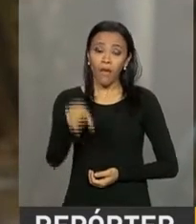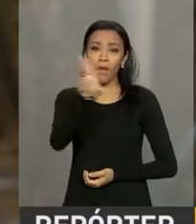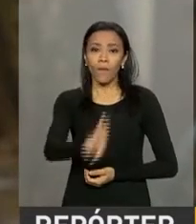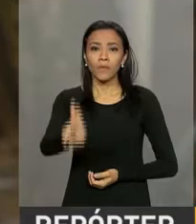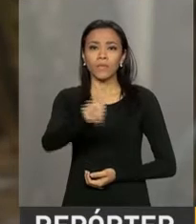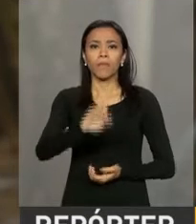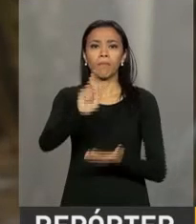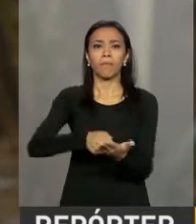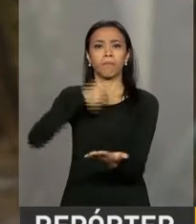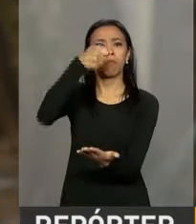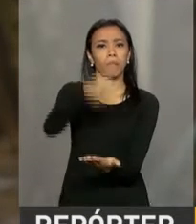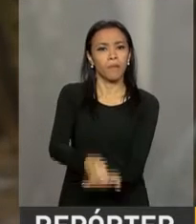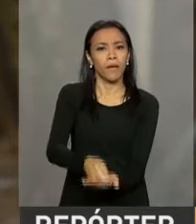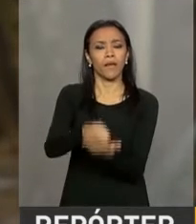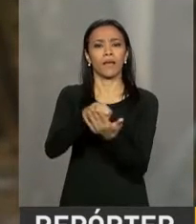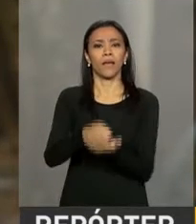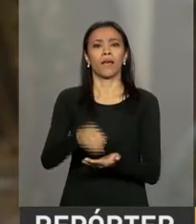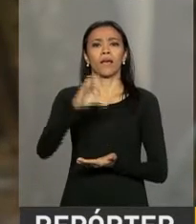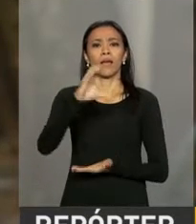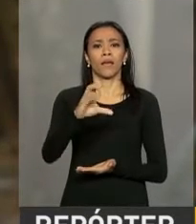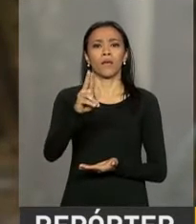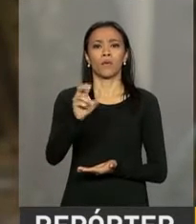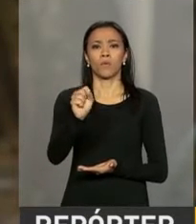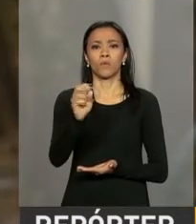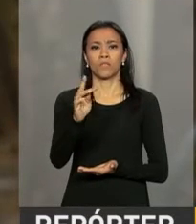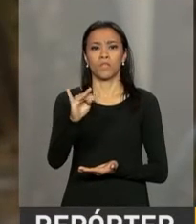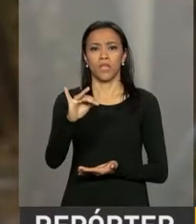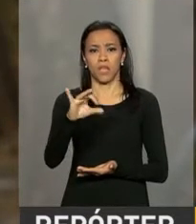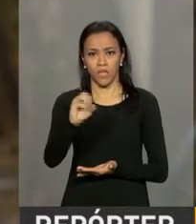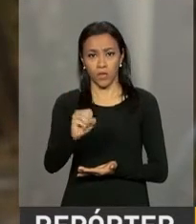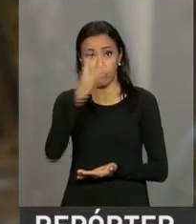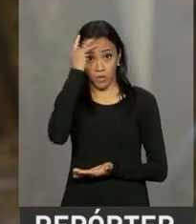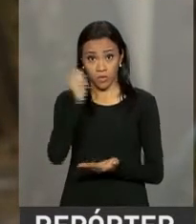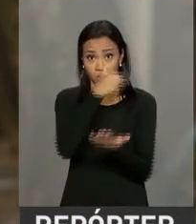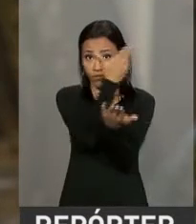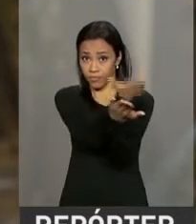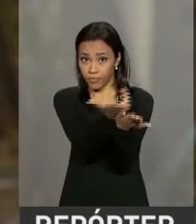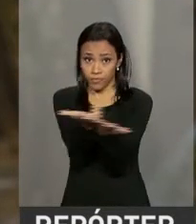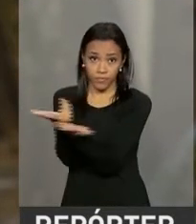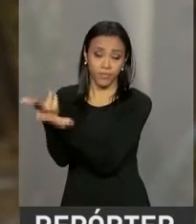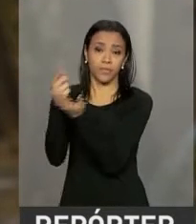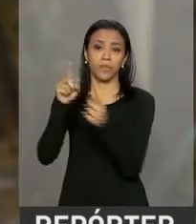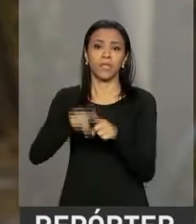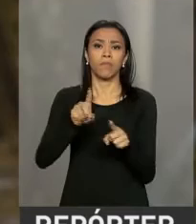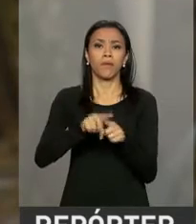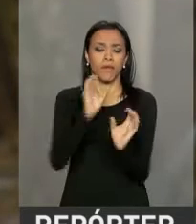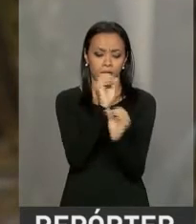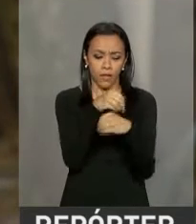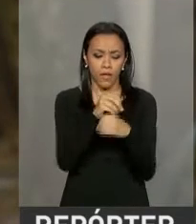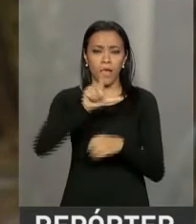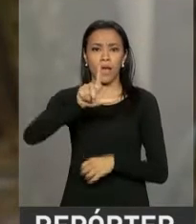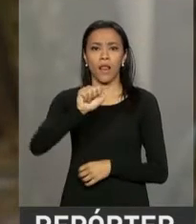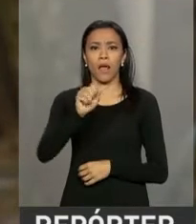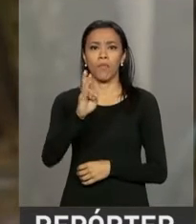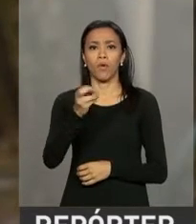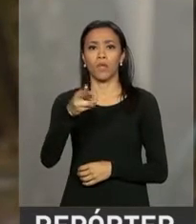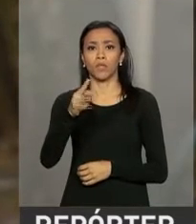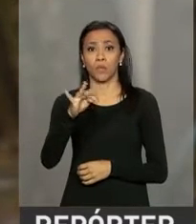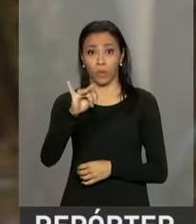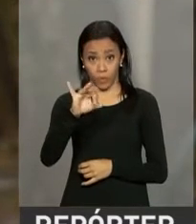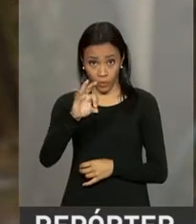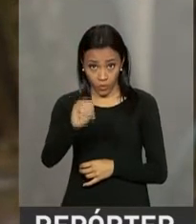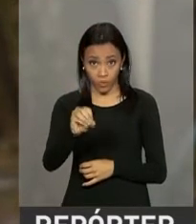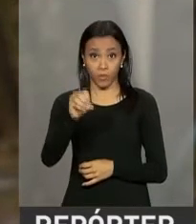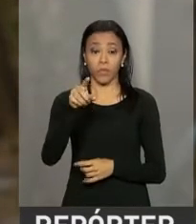custeio dos serviços ambulatorial e de internação realizados em duas unidades de ensino que prestam atendimentos pelo sistema